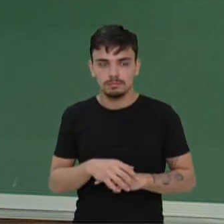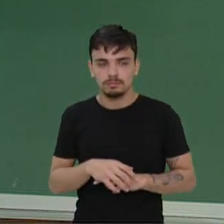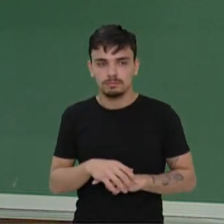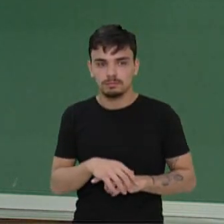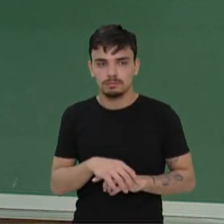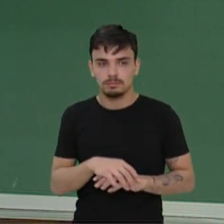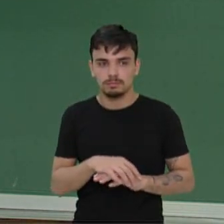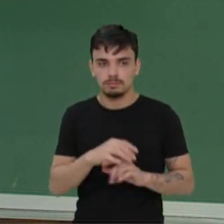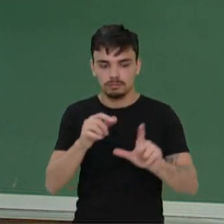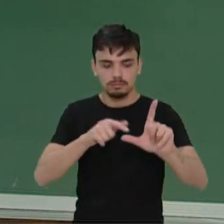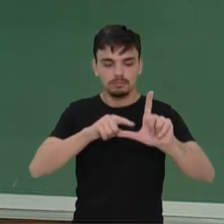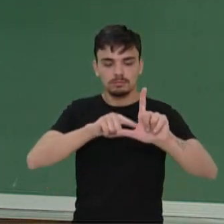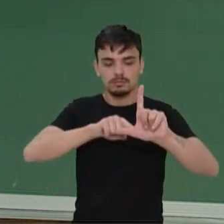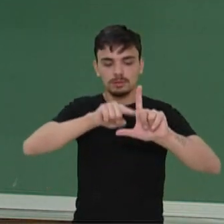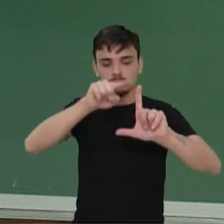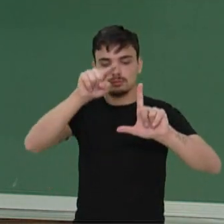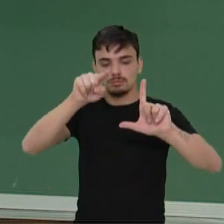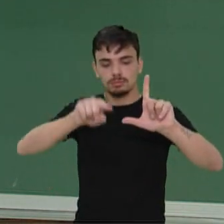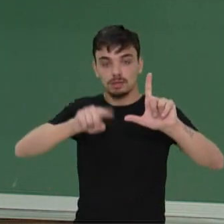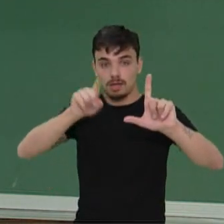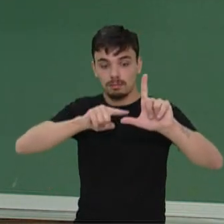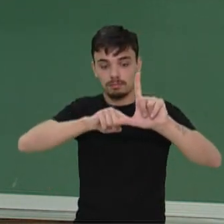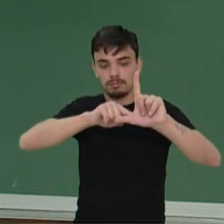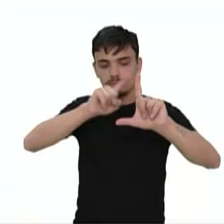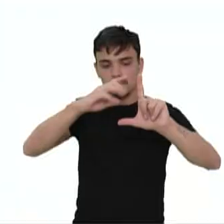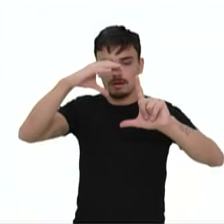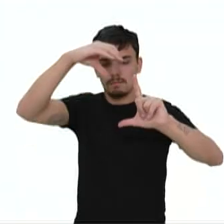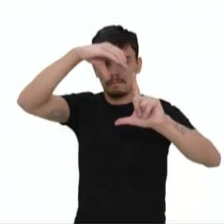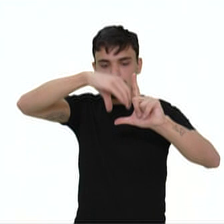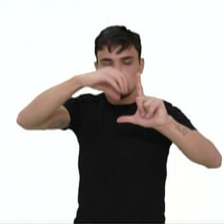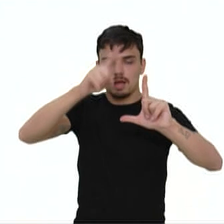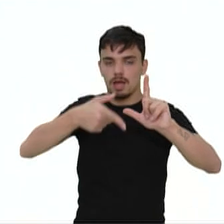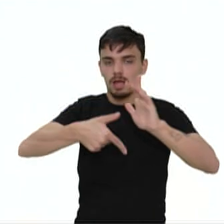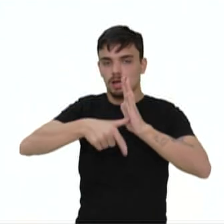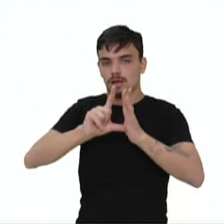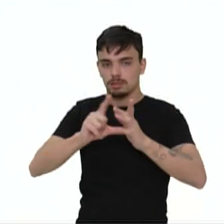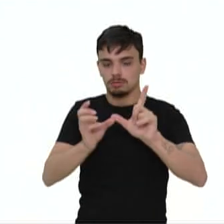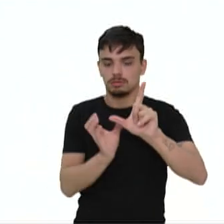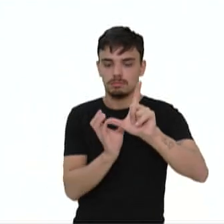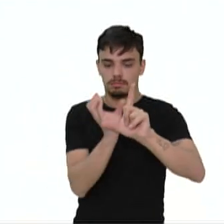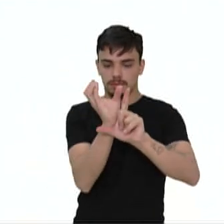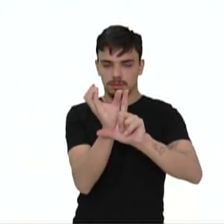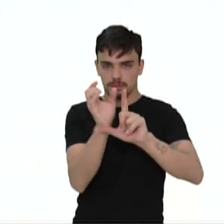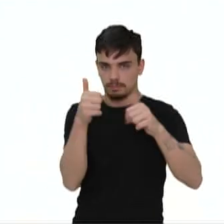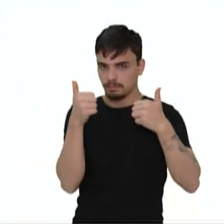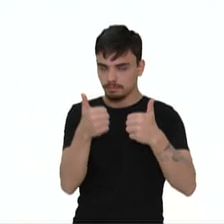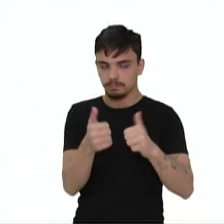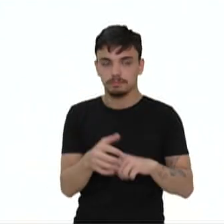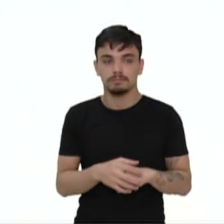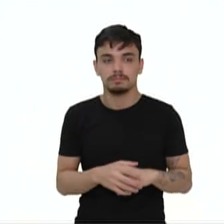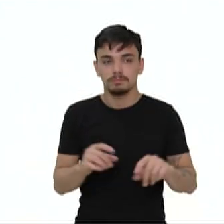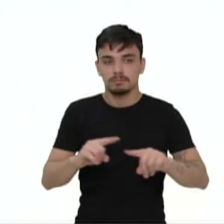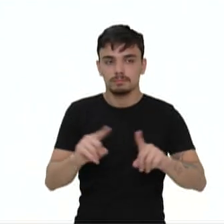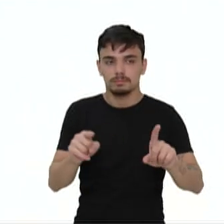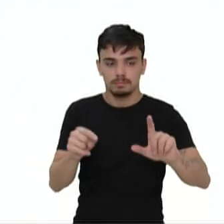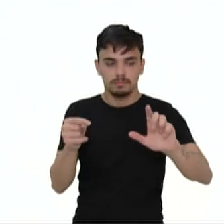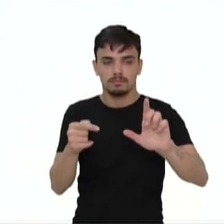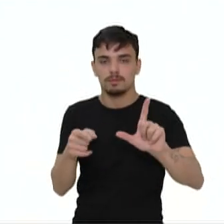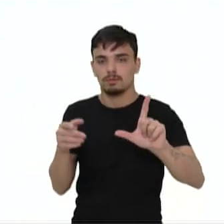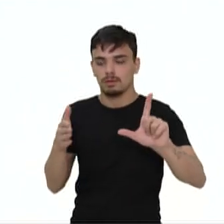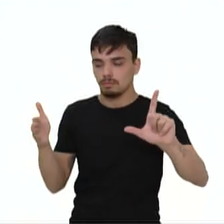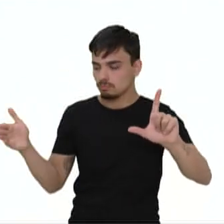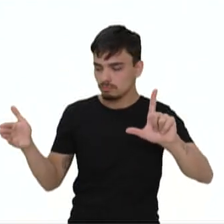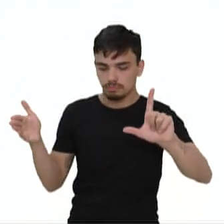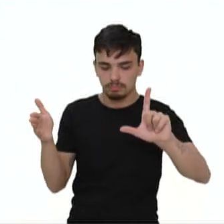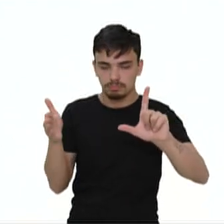seguinte, a parábola agora está com a concavidade voltada para baixo, diferente do anterior que era para cima, né? E aqui, da esquerda para a direita